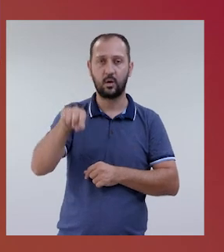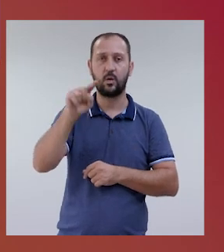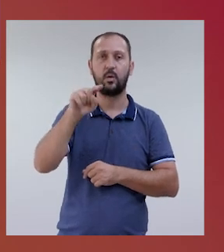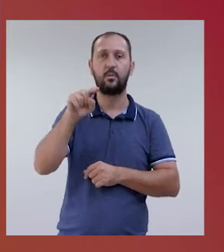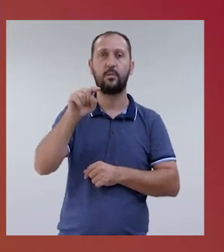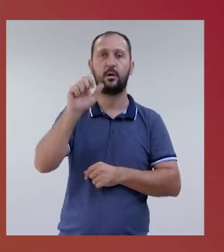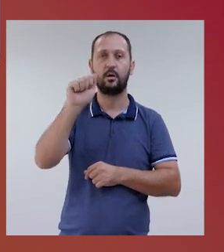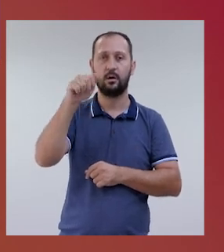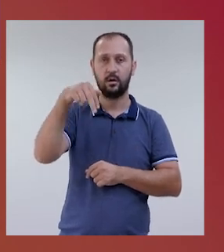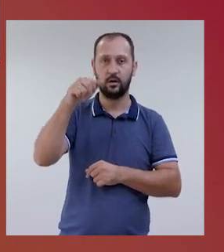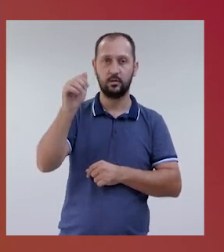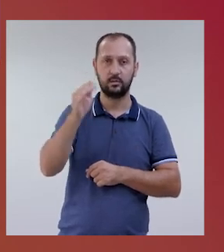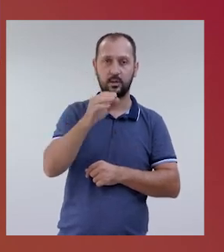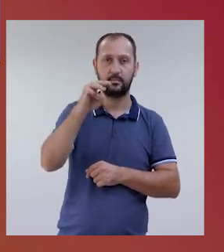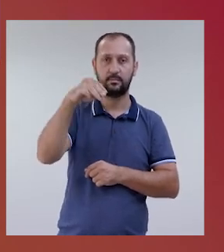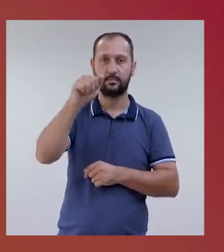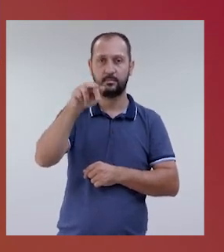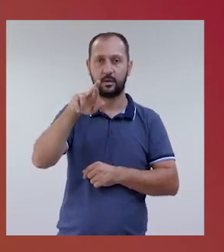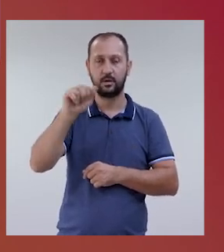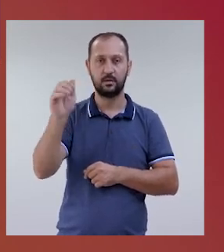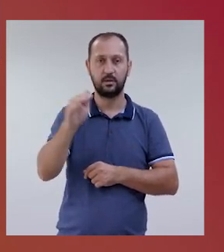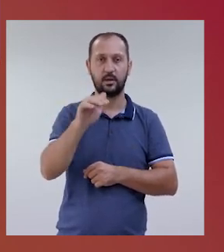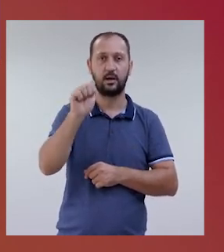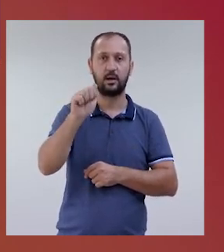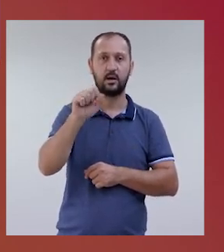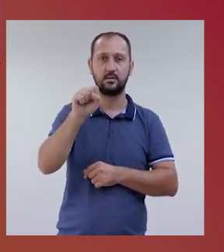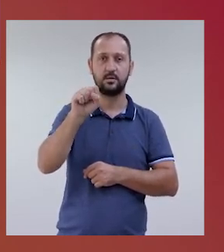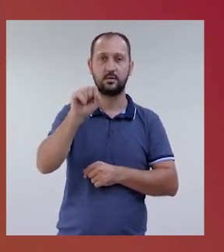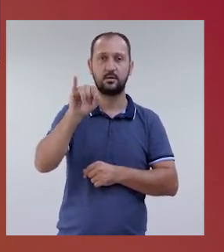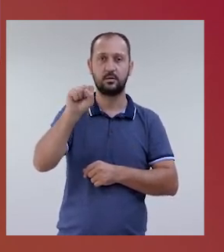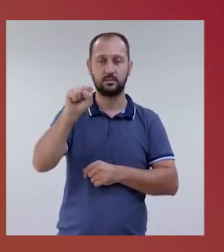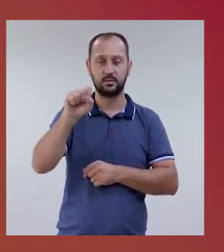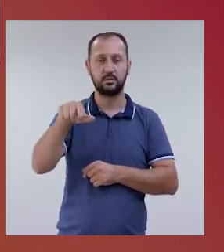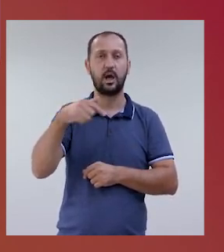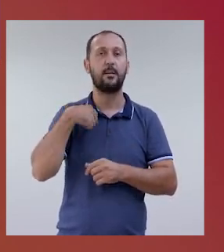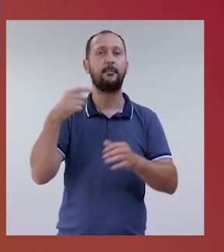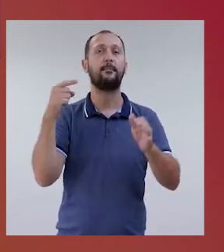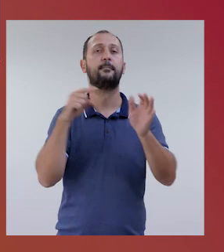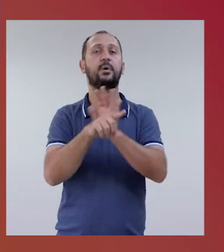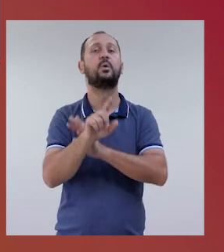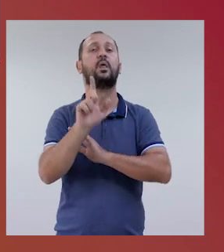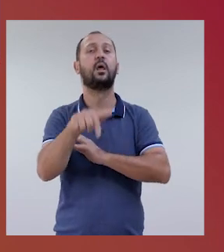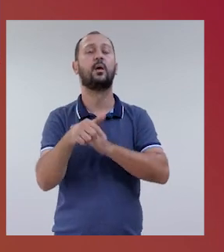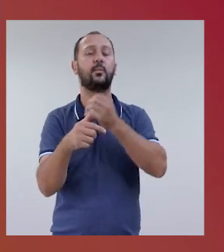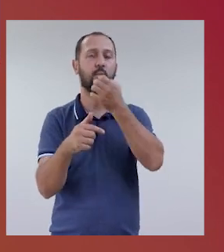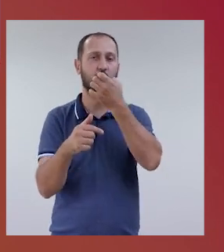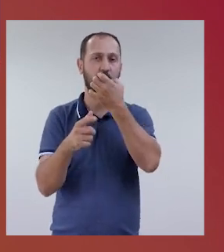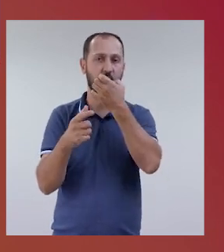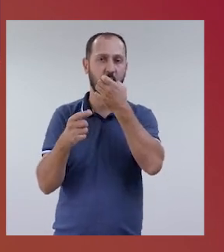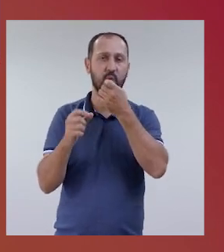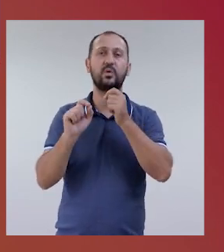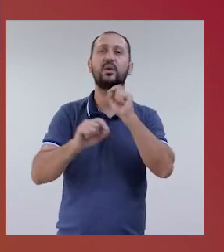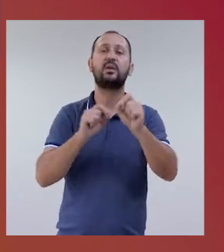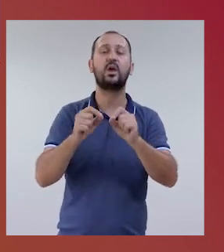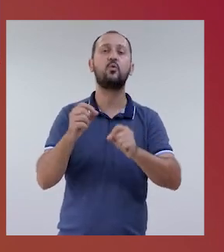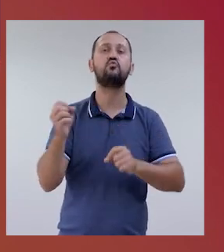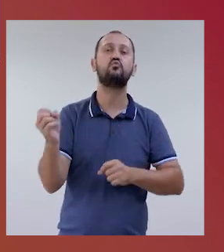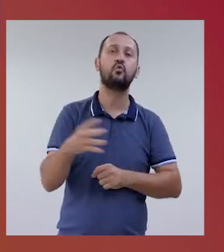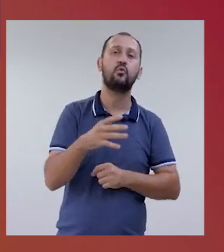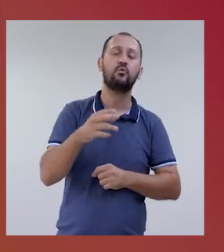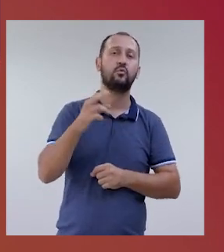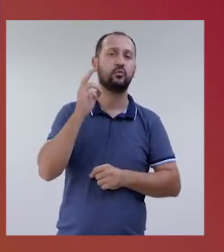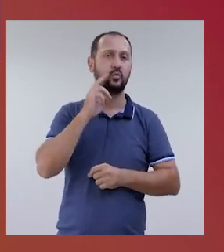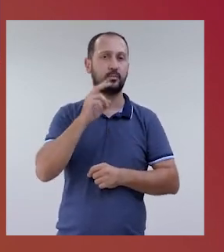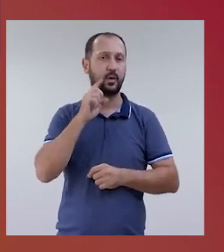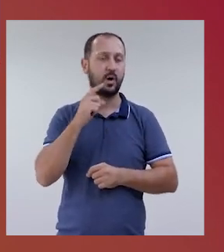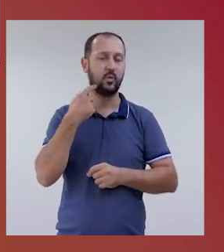@ da Ana Maria Assis. A pergunta, presidente, é sobre a questão do novo normal,